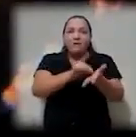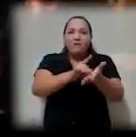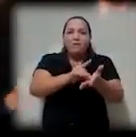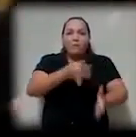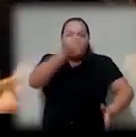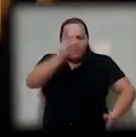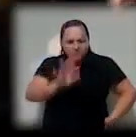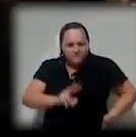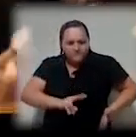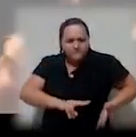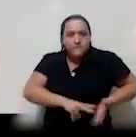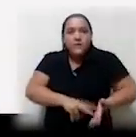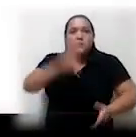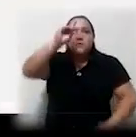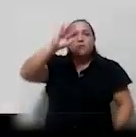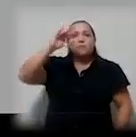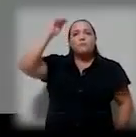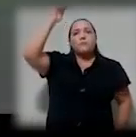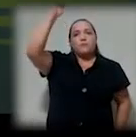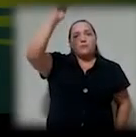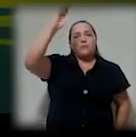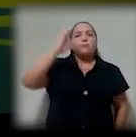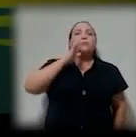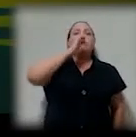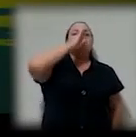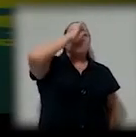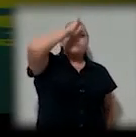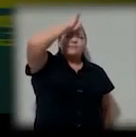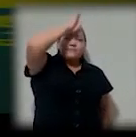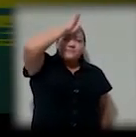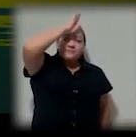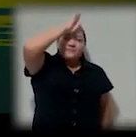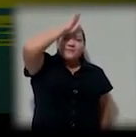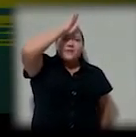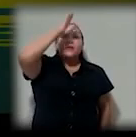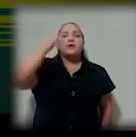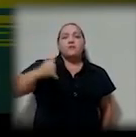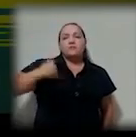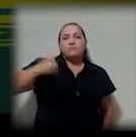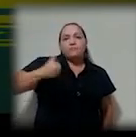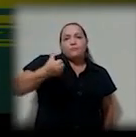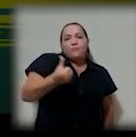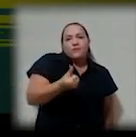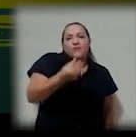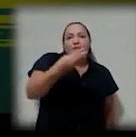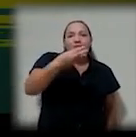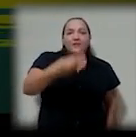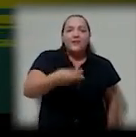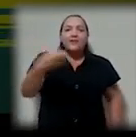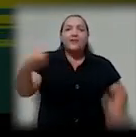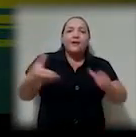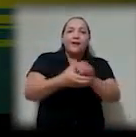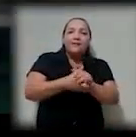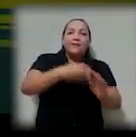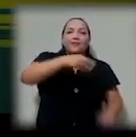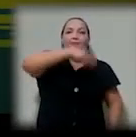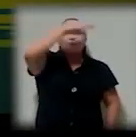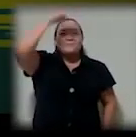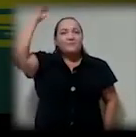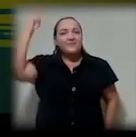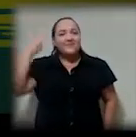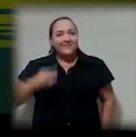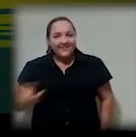Deus acima de tudo. Jair Messias Bolsonaro, 63 anos, casado com Michele